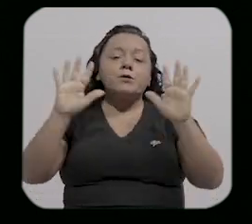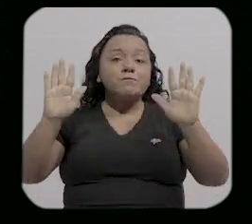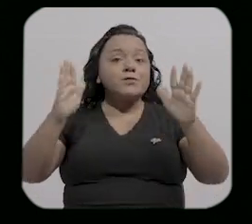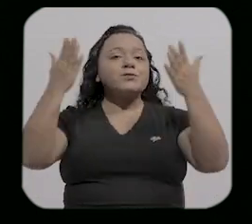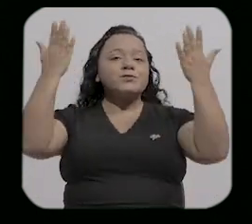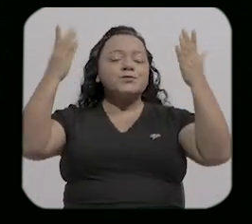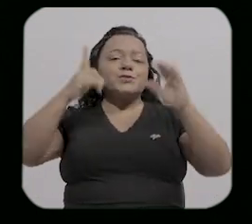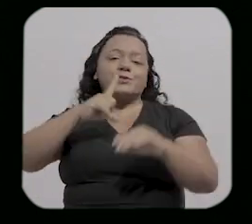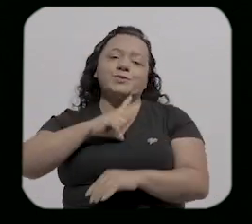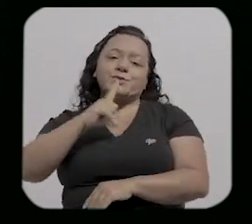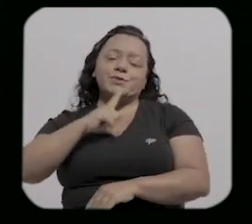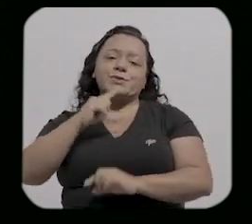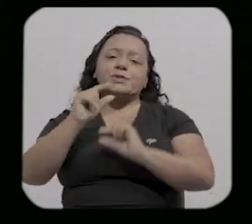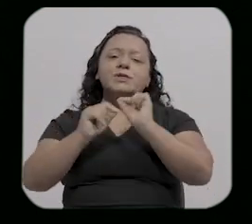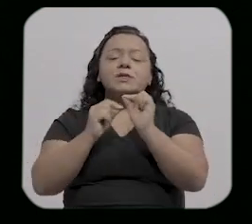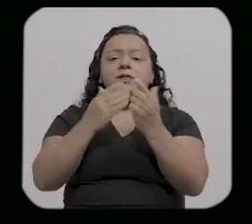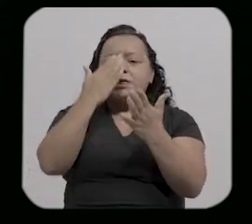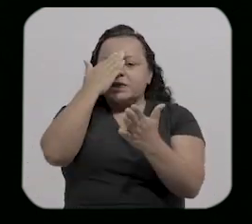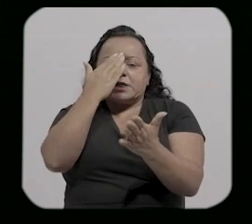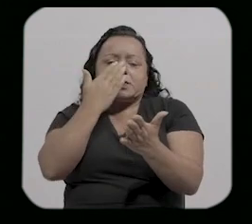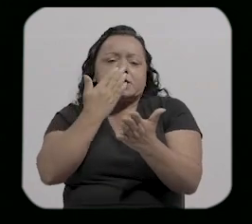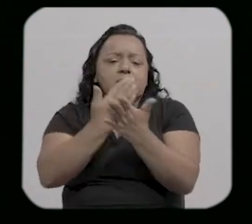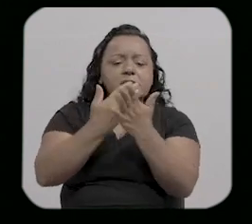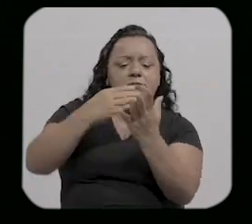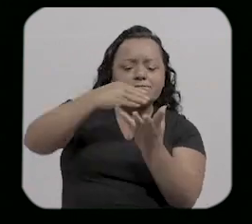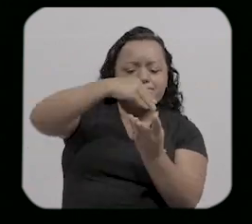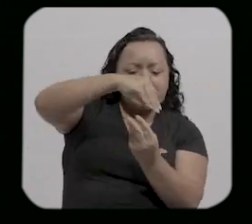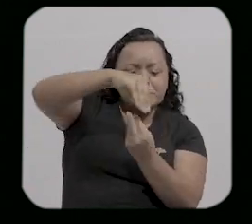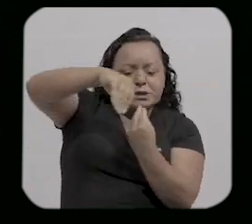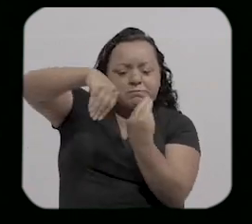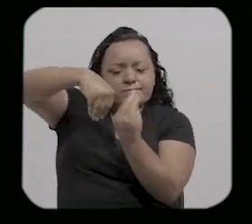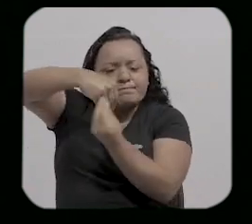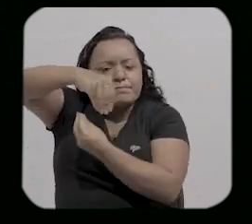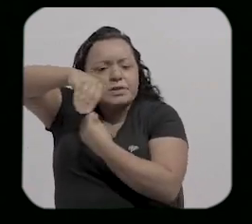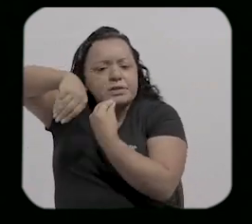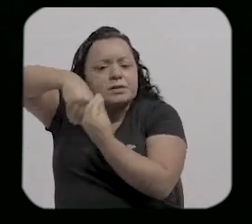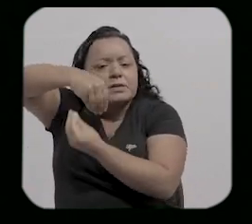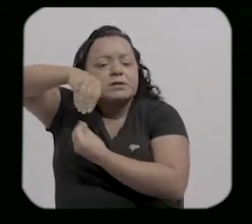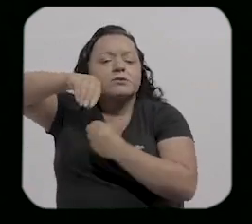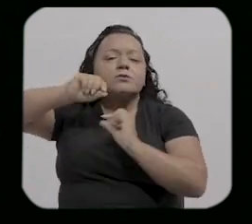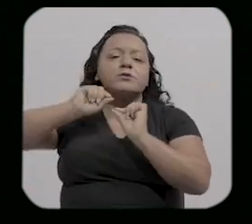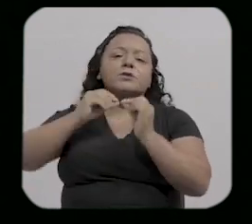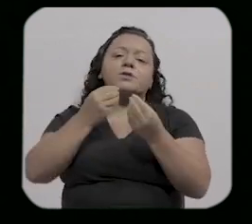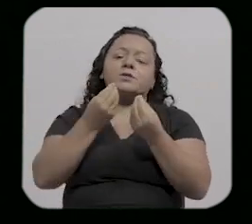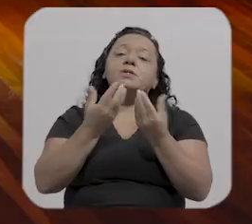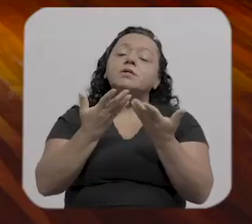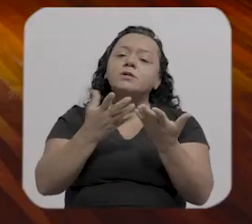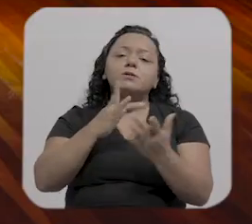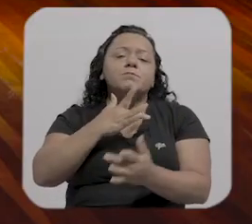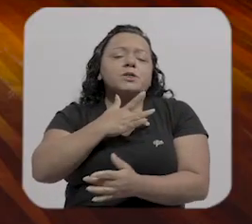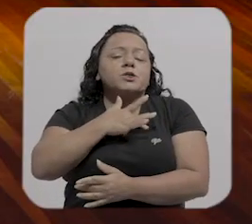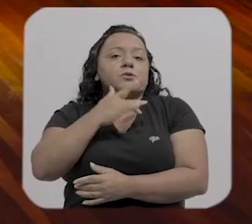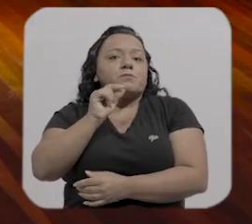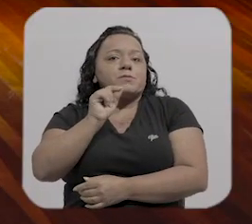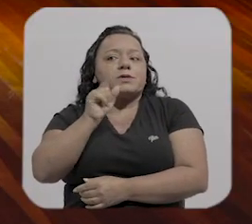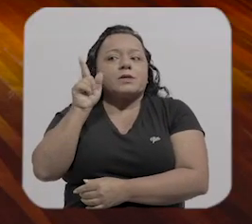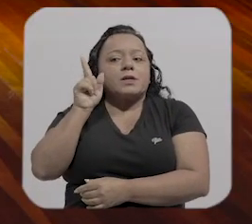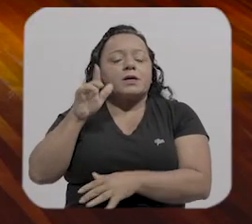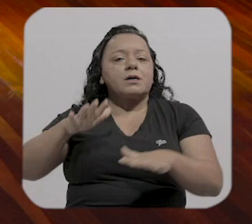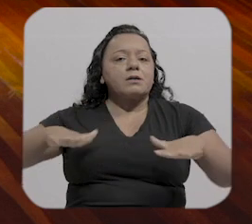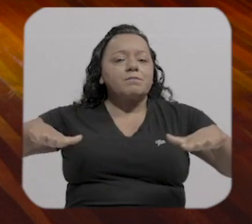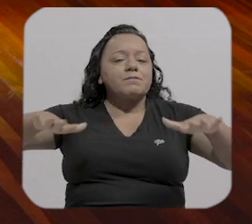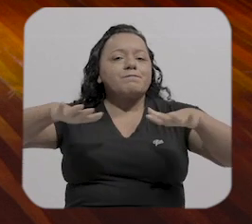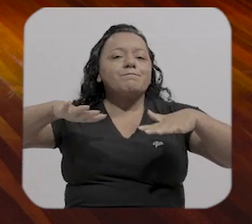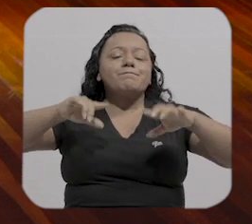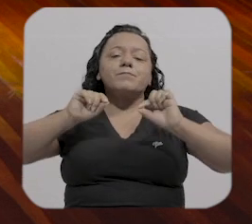maiores festividades, né, que tem o sincretismo religioso, essa mistura que representa tanto Rondônia. O que mais toca você ali